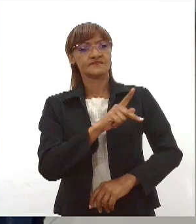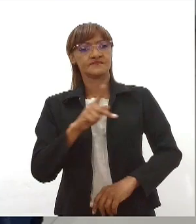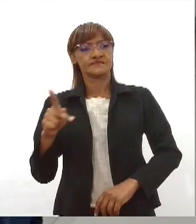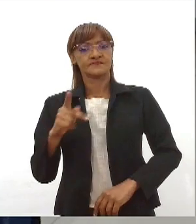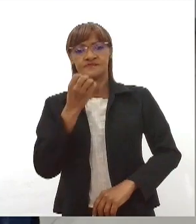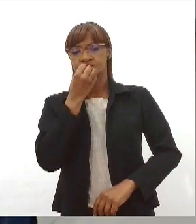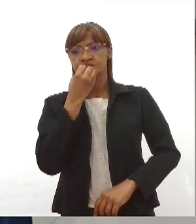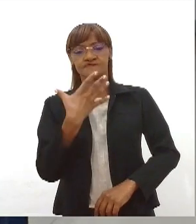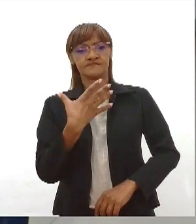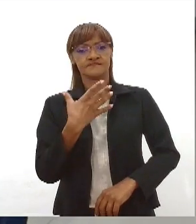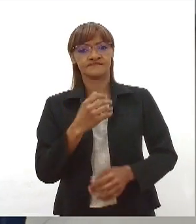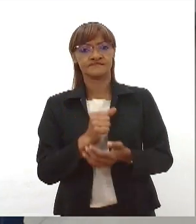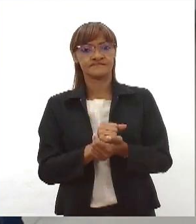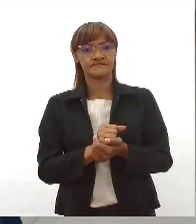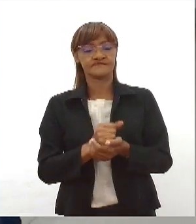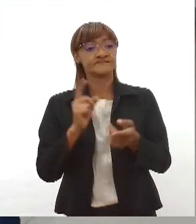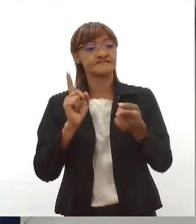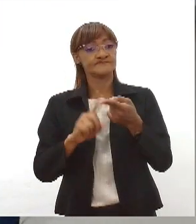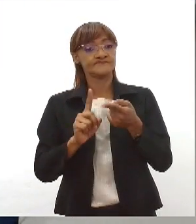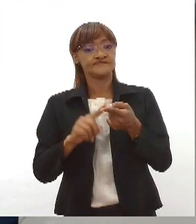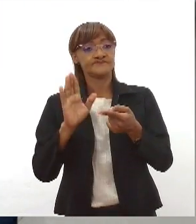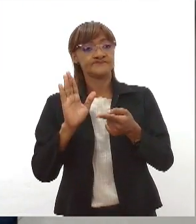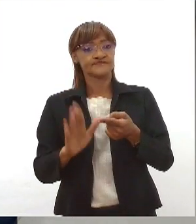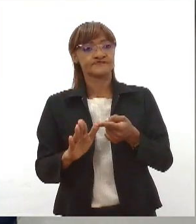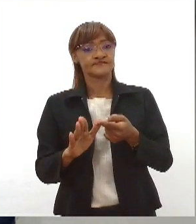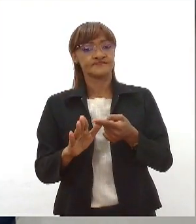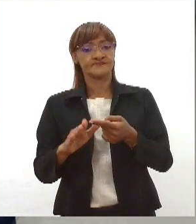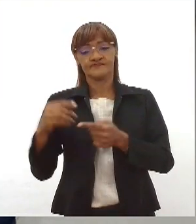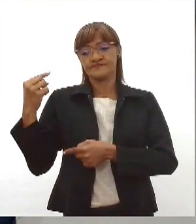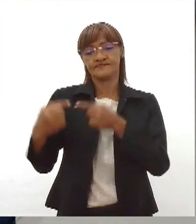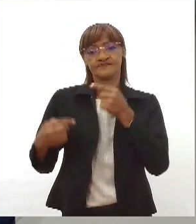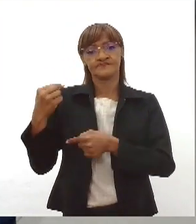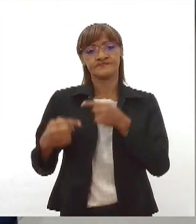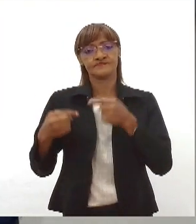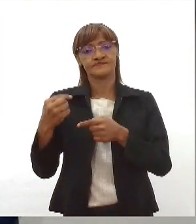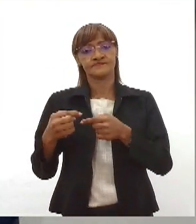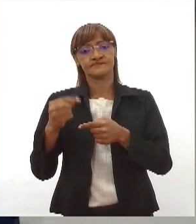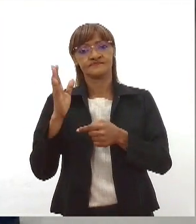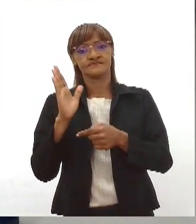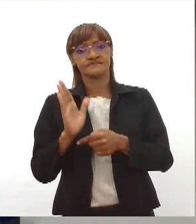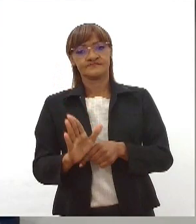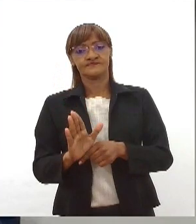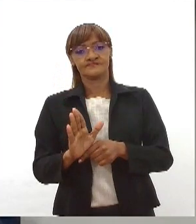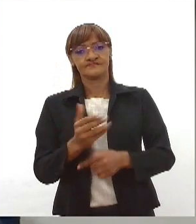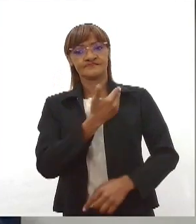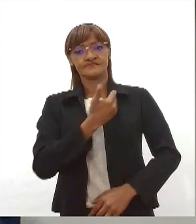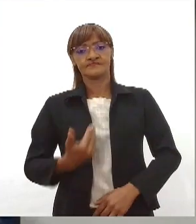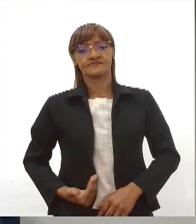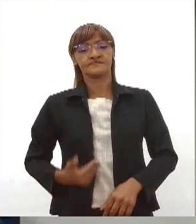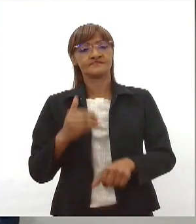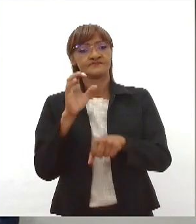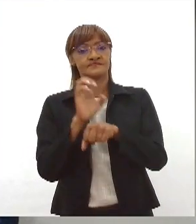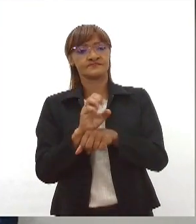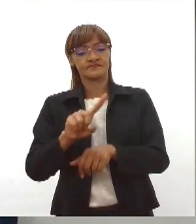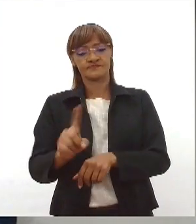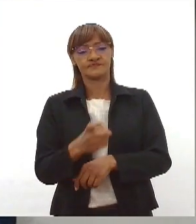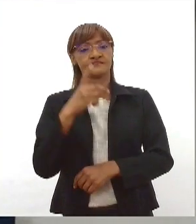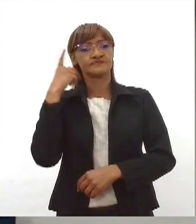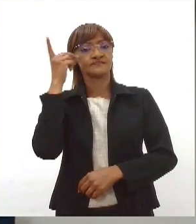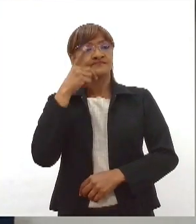superintendente de articulação política e relações institucionais do Governo do Estado O ex Deputado Estadual